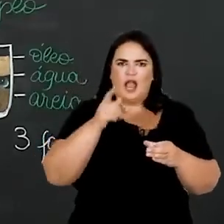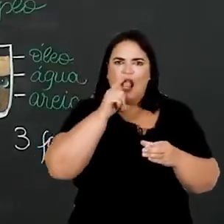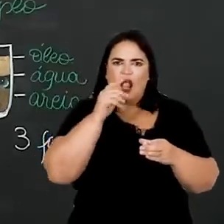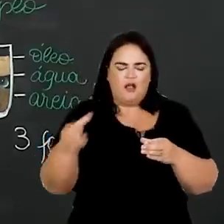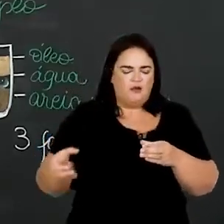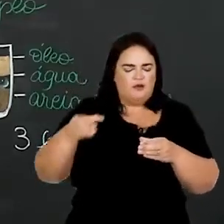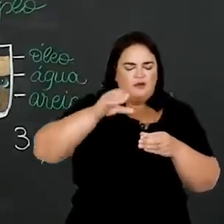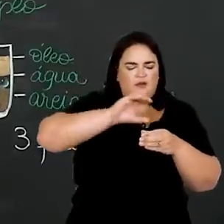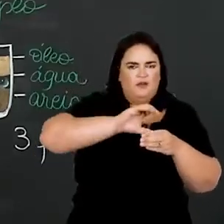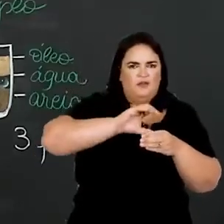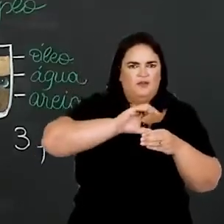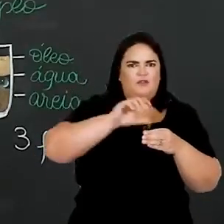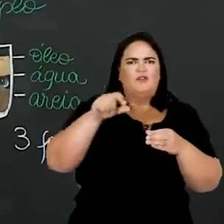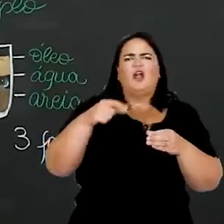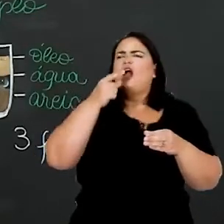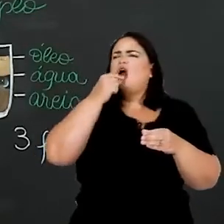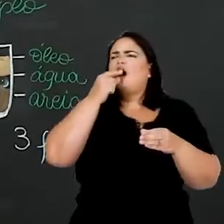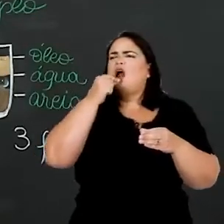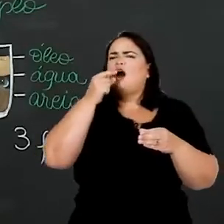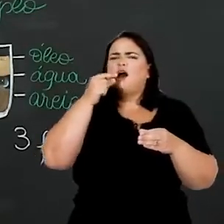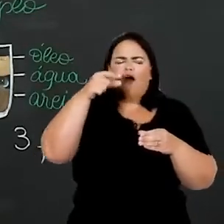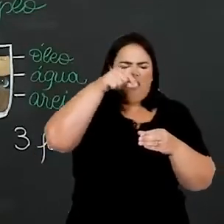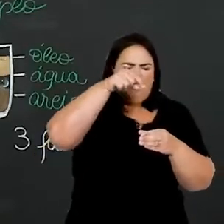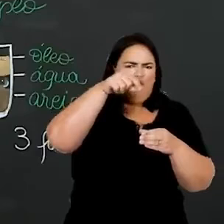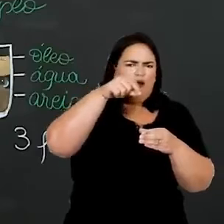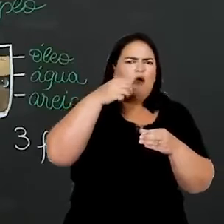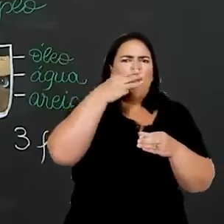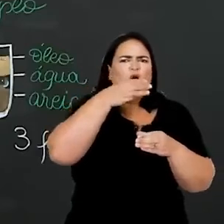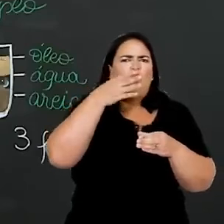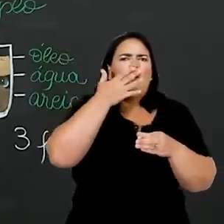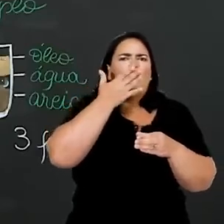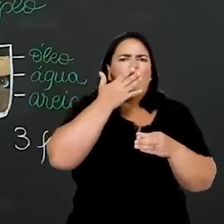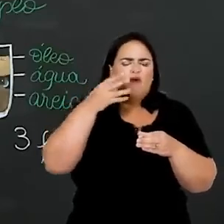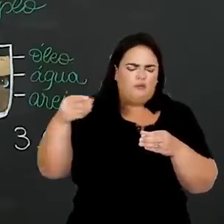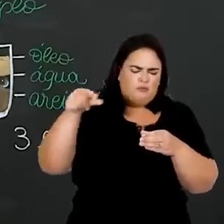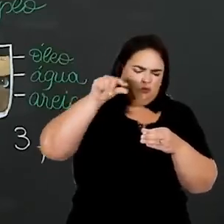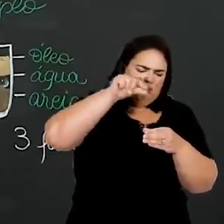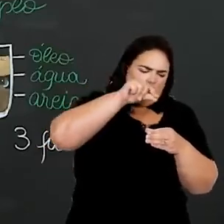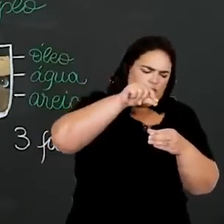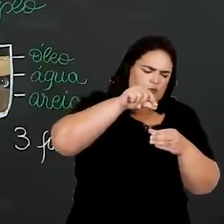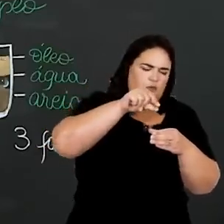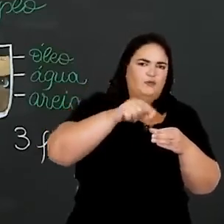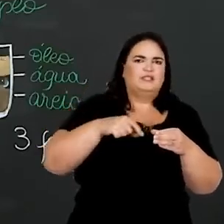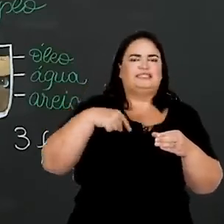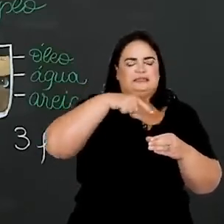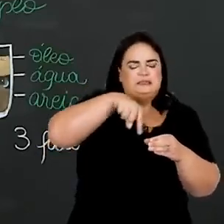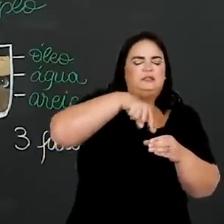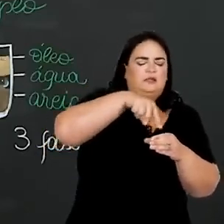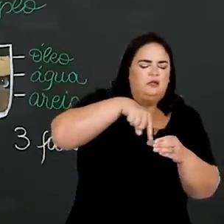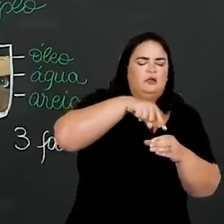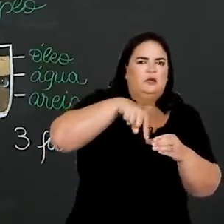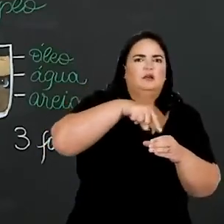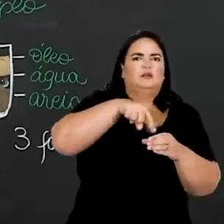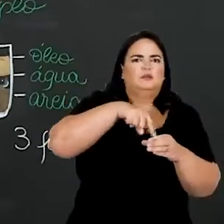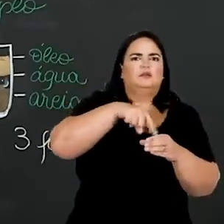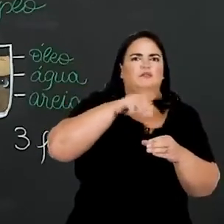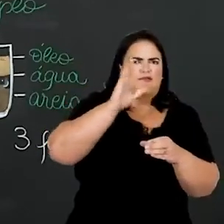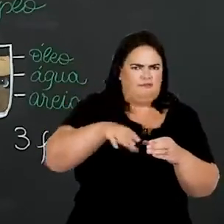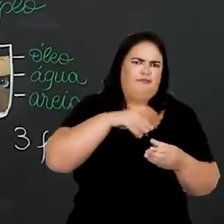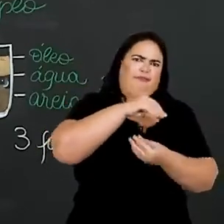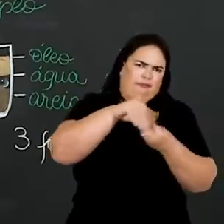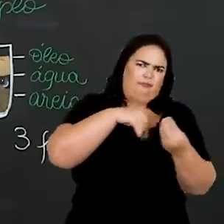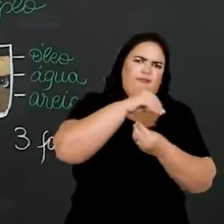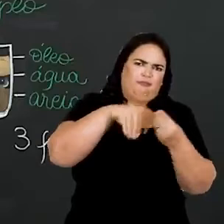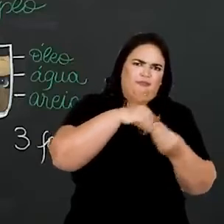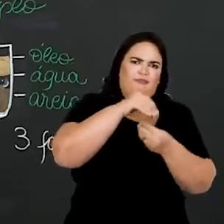água e já coloquei um corante. Corante de cozinha, um suquinho em pó. Essa é uma substância, já é uma mistura. Afinal, eu